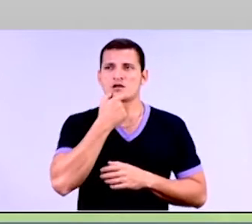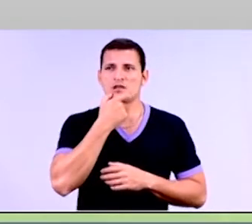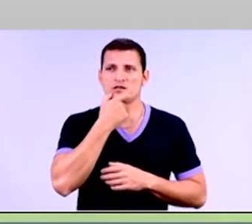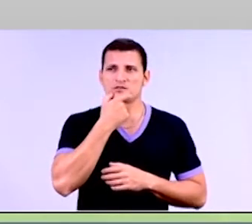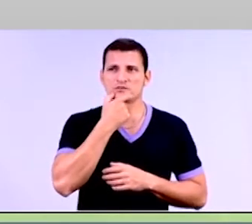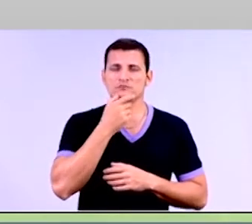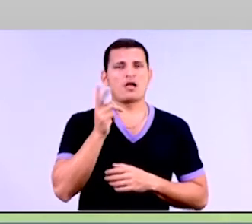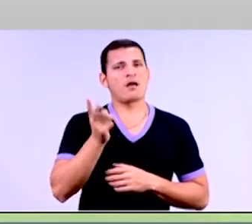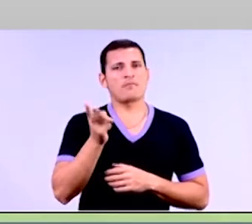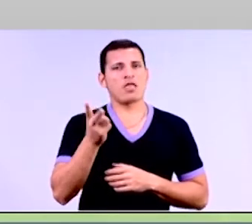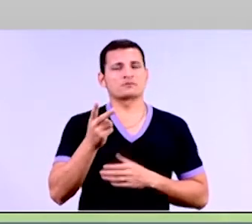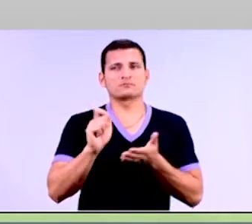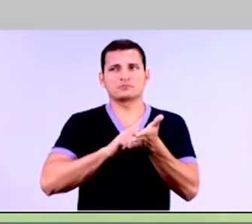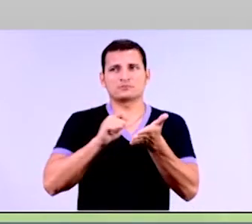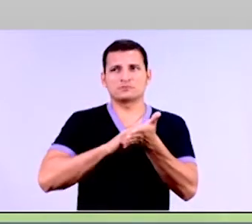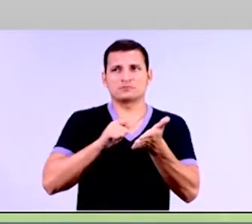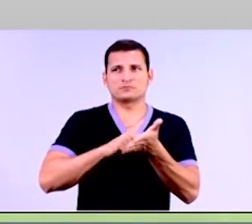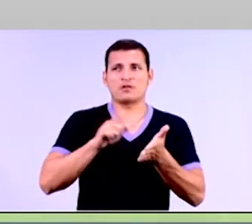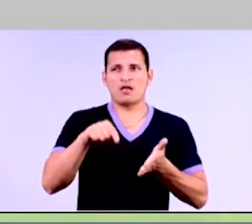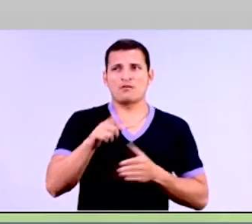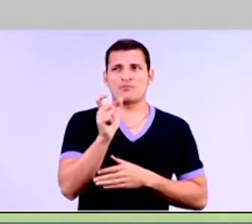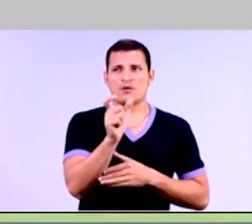escrita é a mesma. Essa é uma palavra